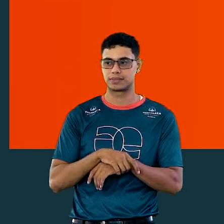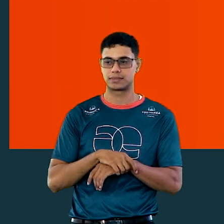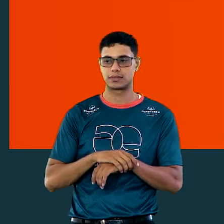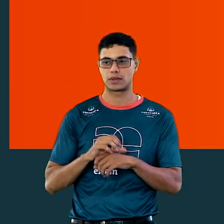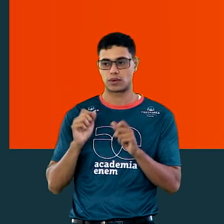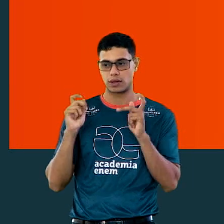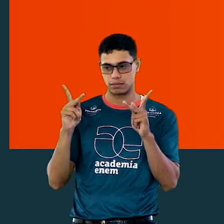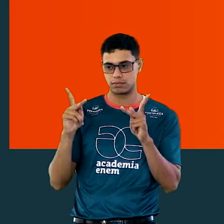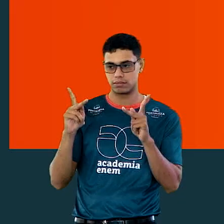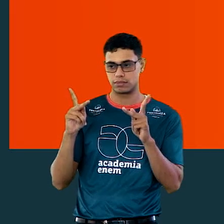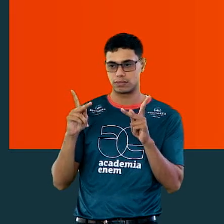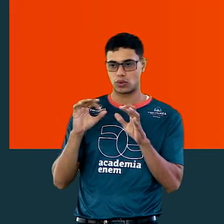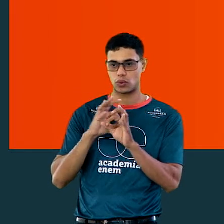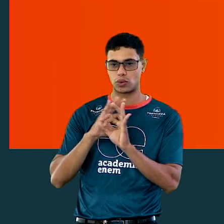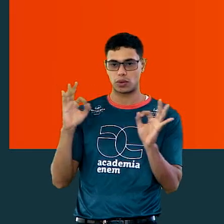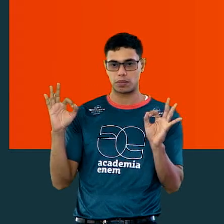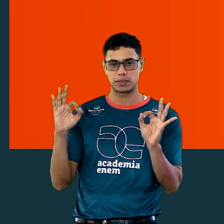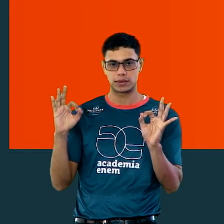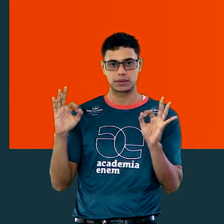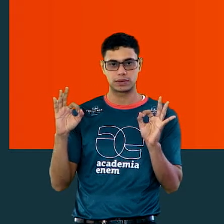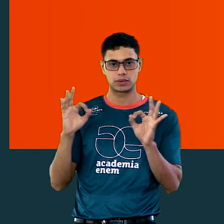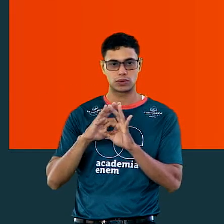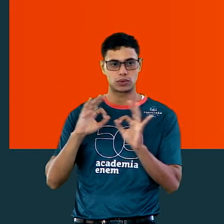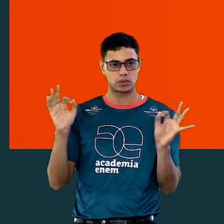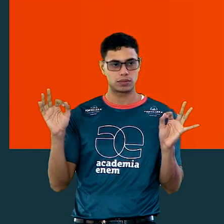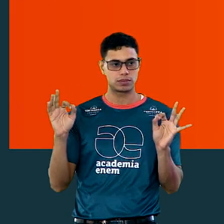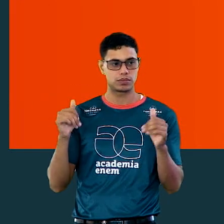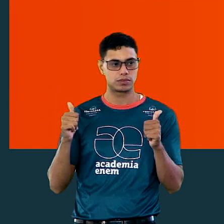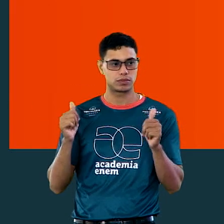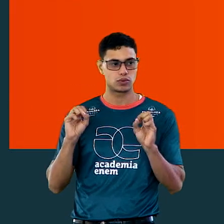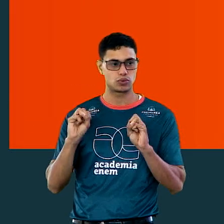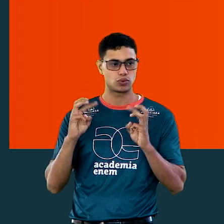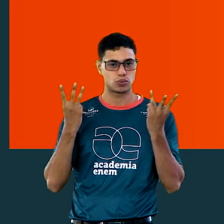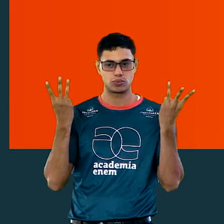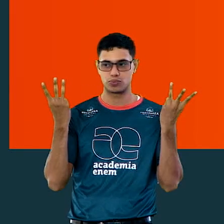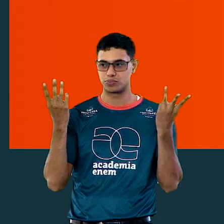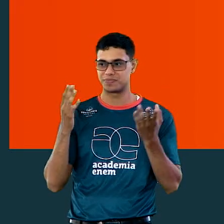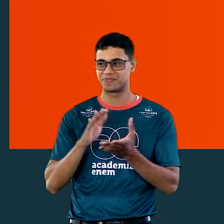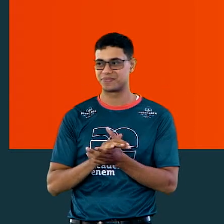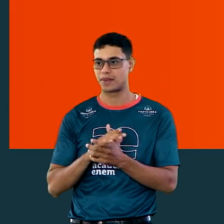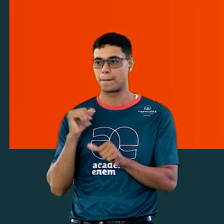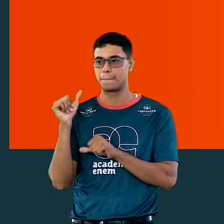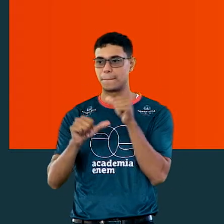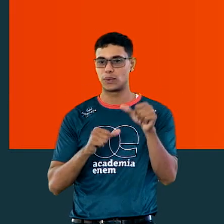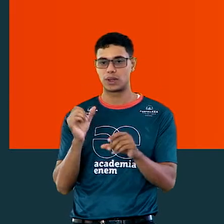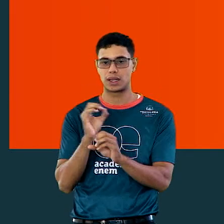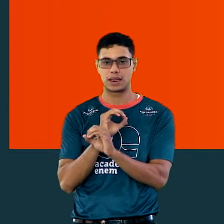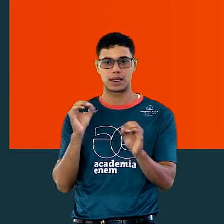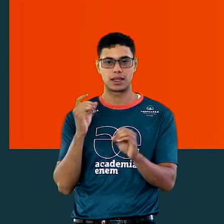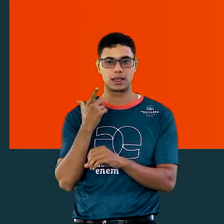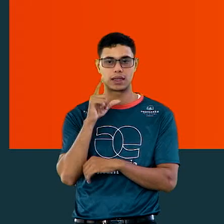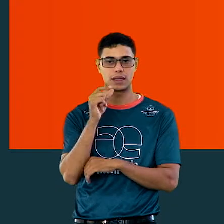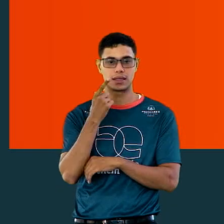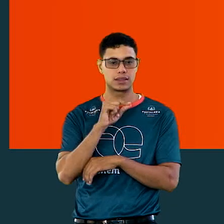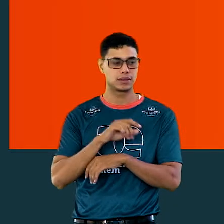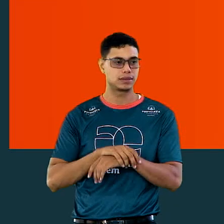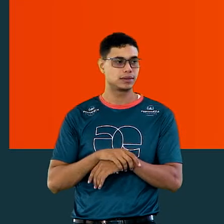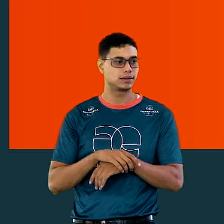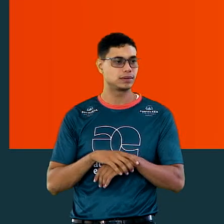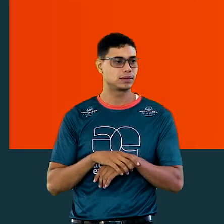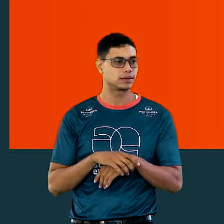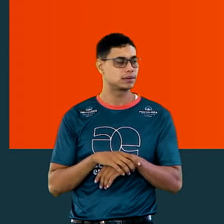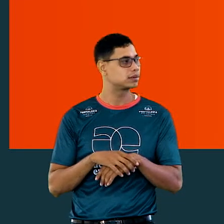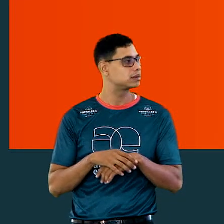Top das galáxias? Top, galera? Show. Quem é que não se altera? Bora. Pessoal, vocês estão